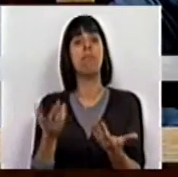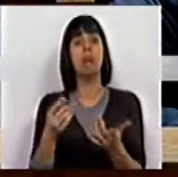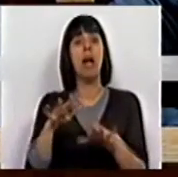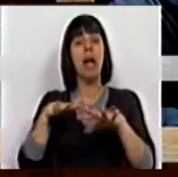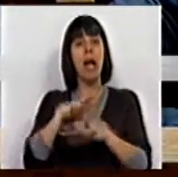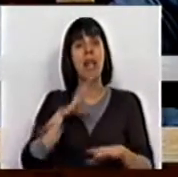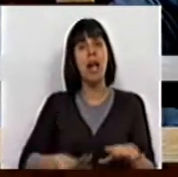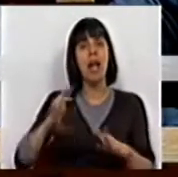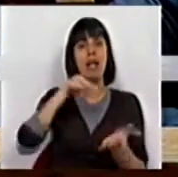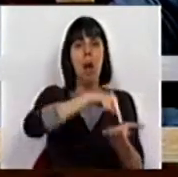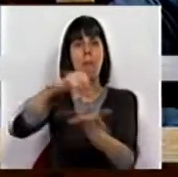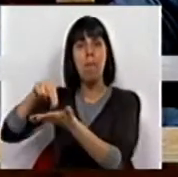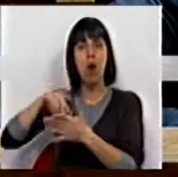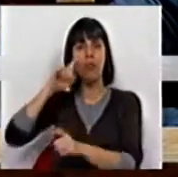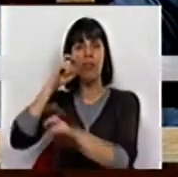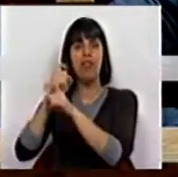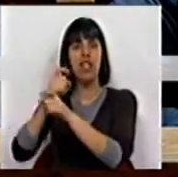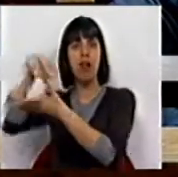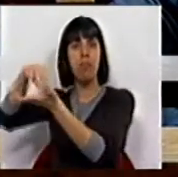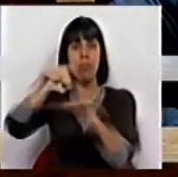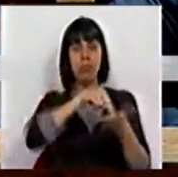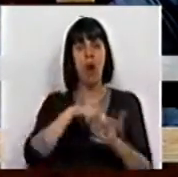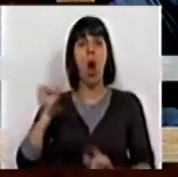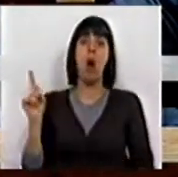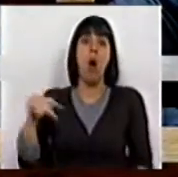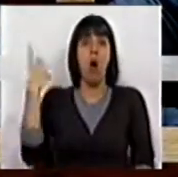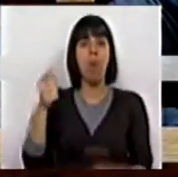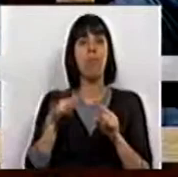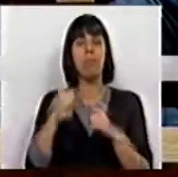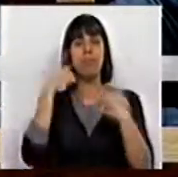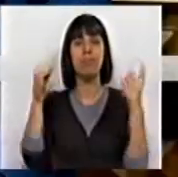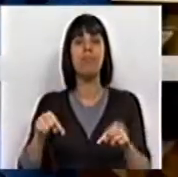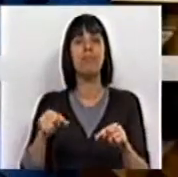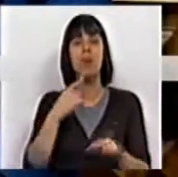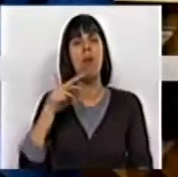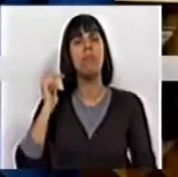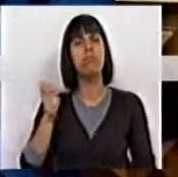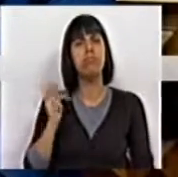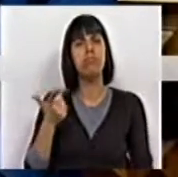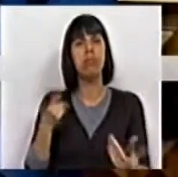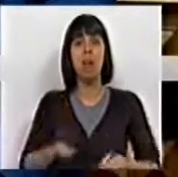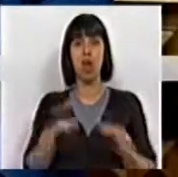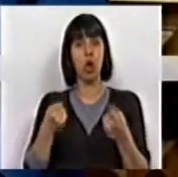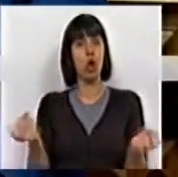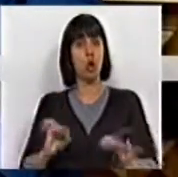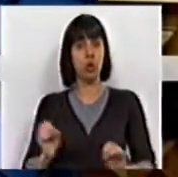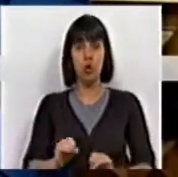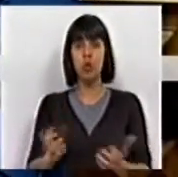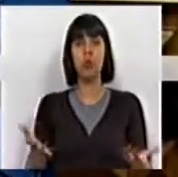A Rede Nacional de Postos de Vigia, entendemos que era uma matéria que também precisava de ser aqui trazida. Durante muito tempo houve